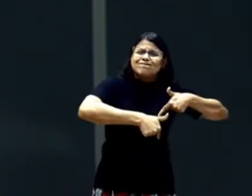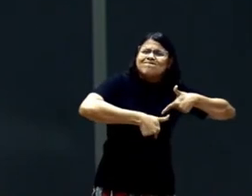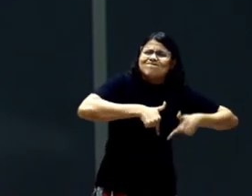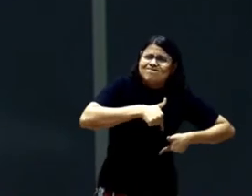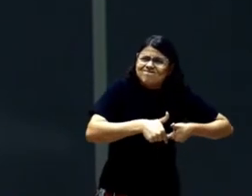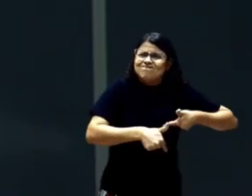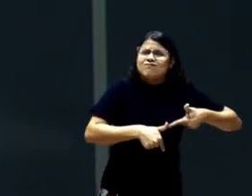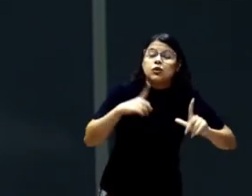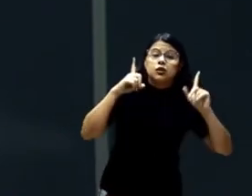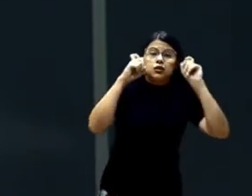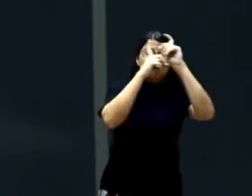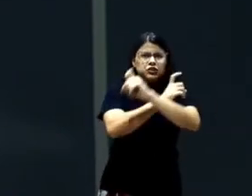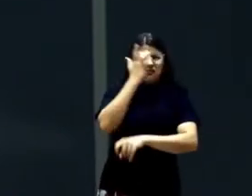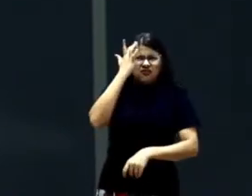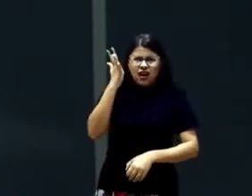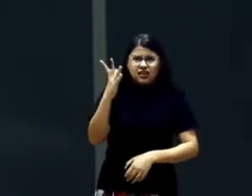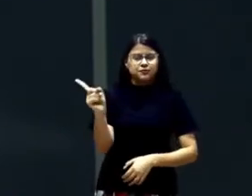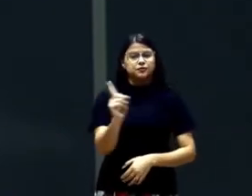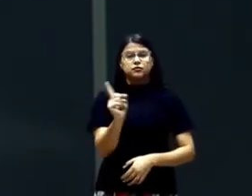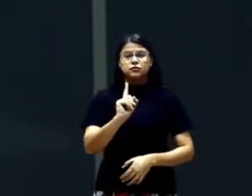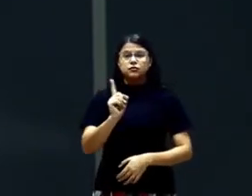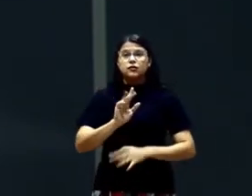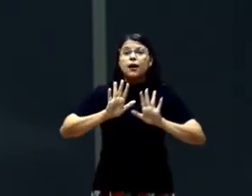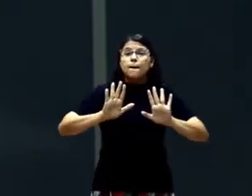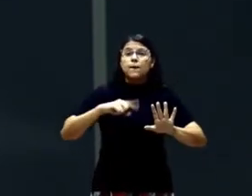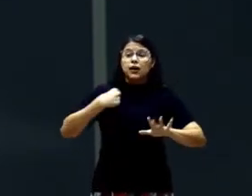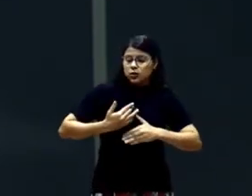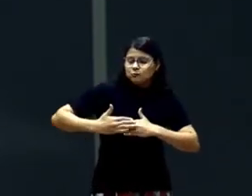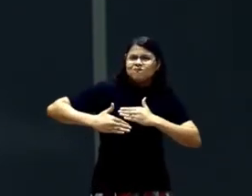Não é fácil. Mas a melhora só acontece assim.